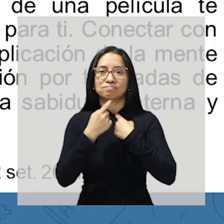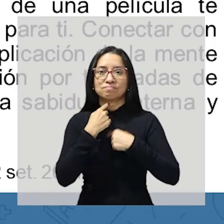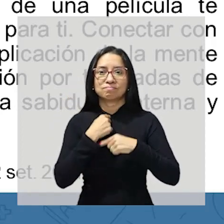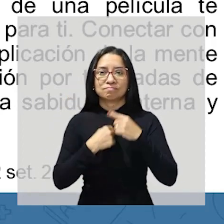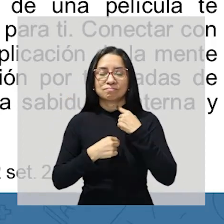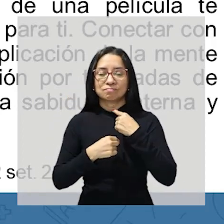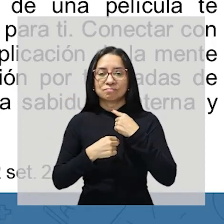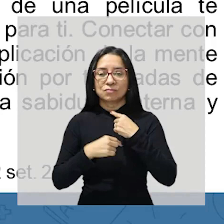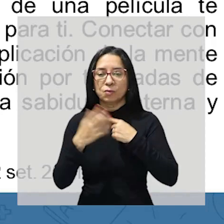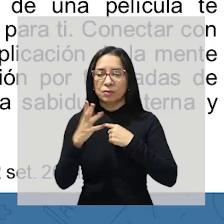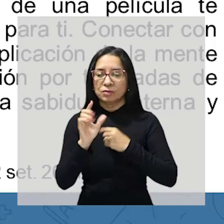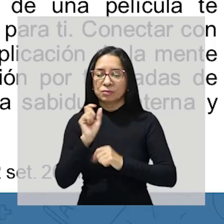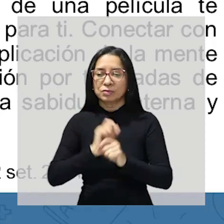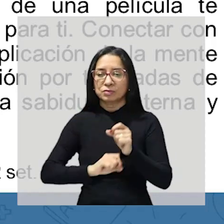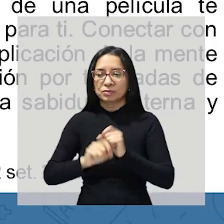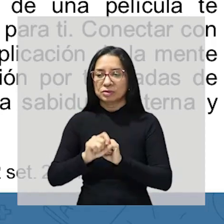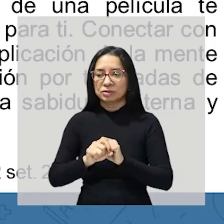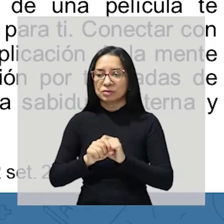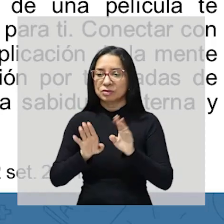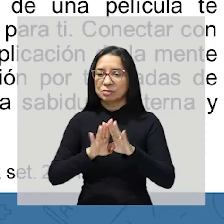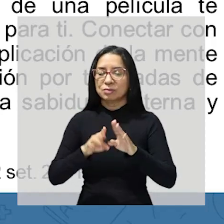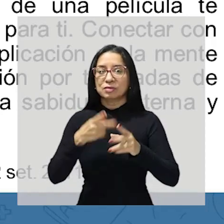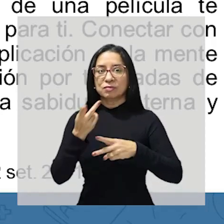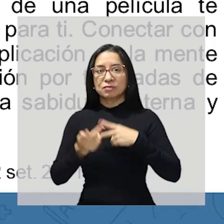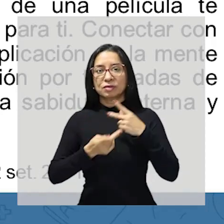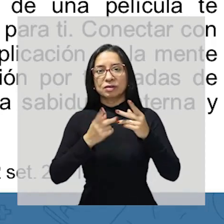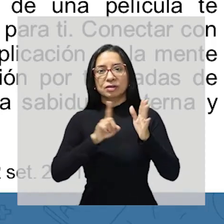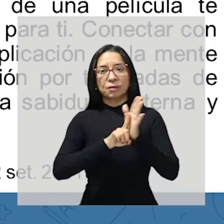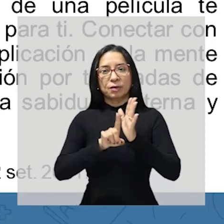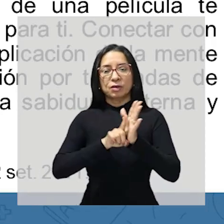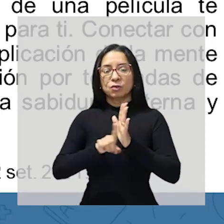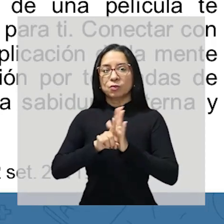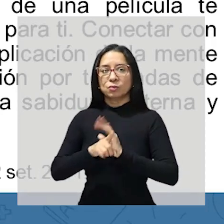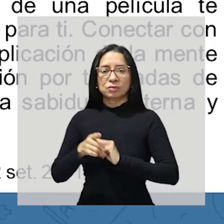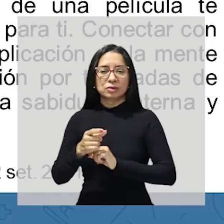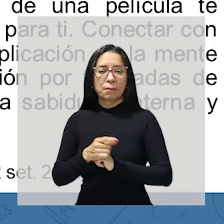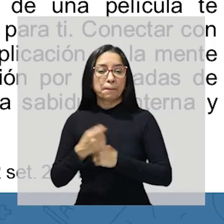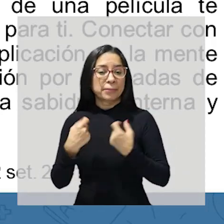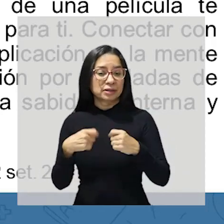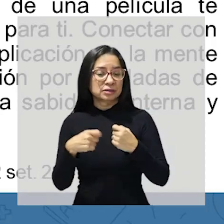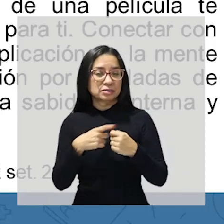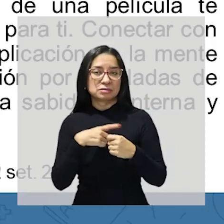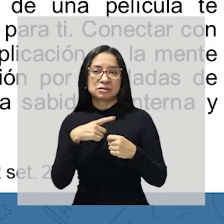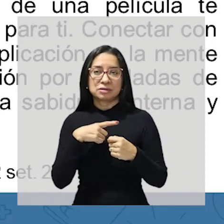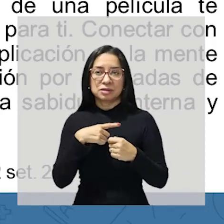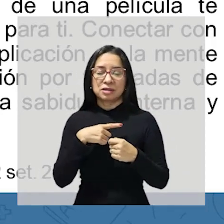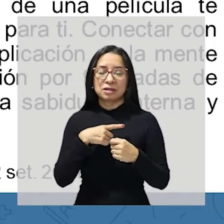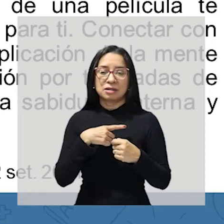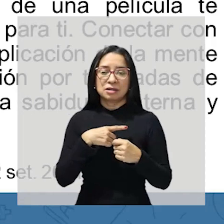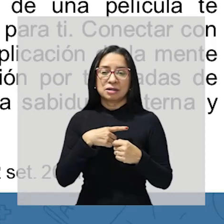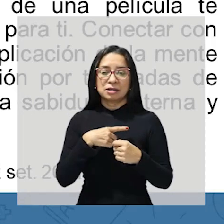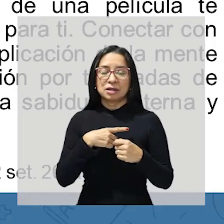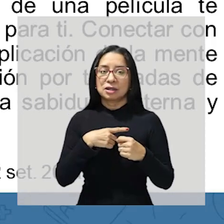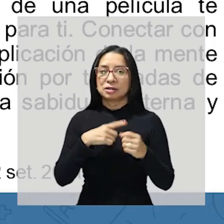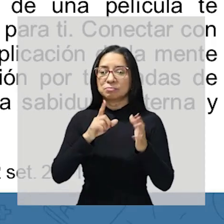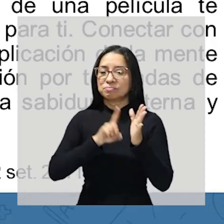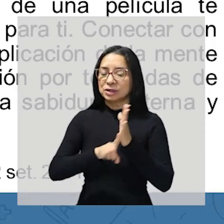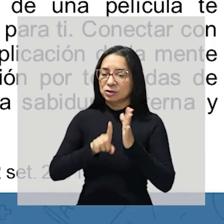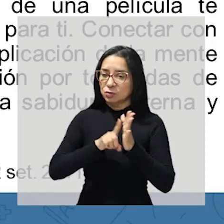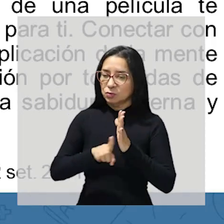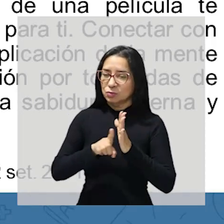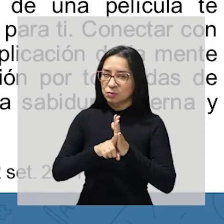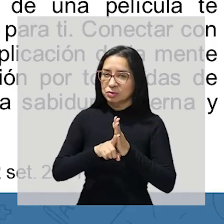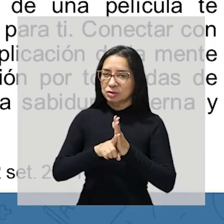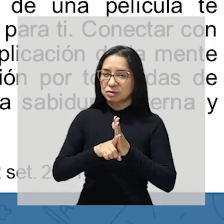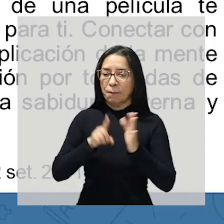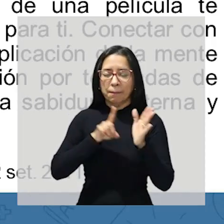E ele fala muito da questão da pergunta, né? É muito interessante você ter perguntas, você perguntar, você ser curioso. Porque